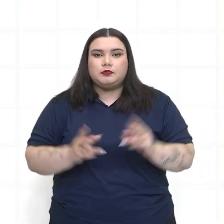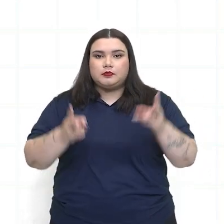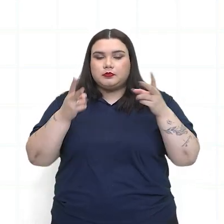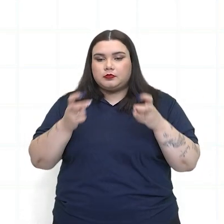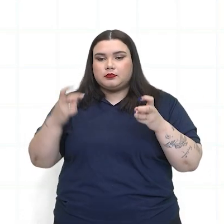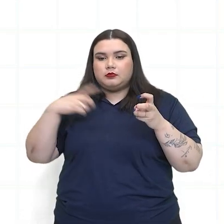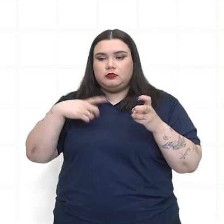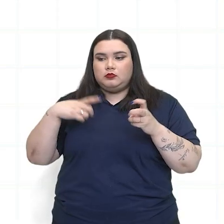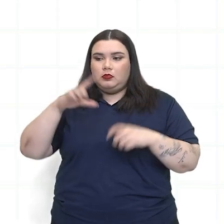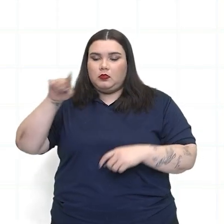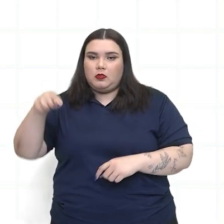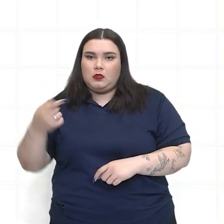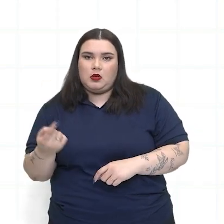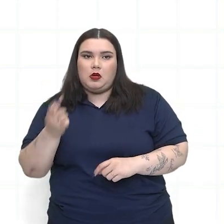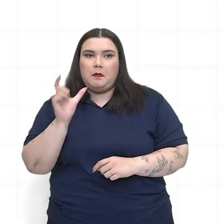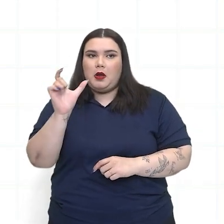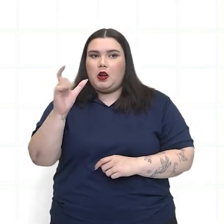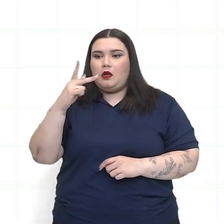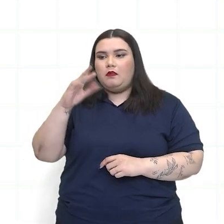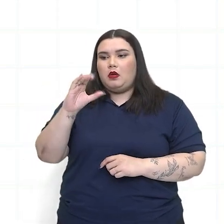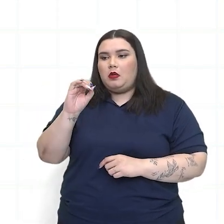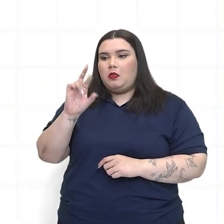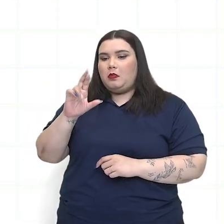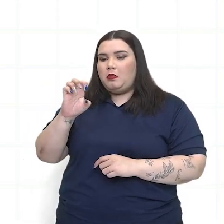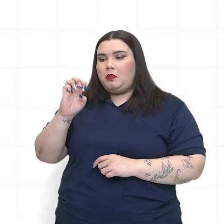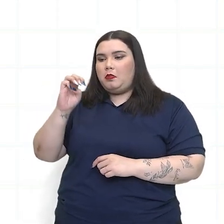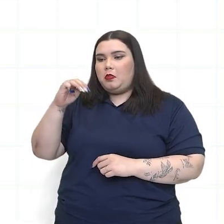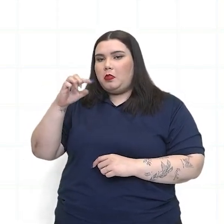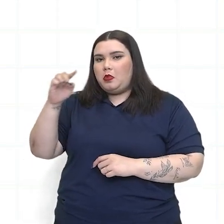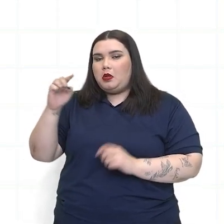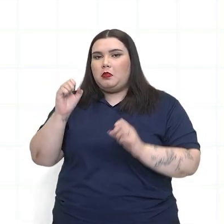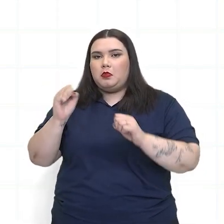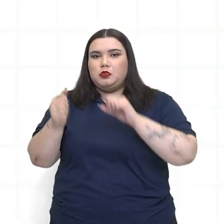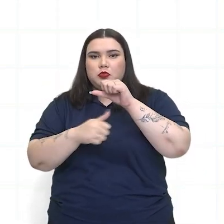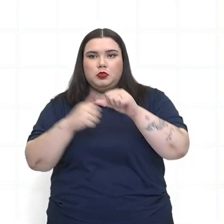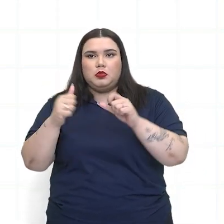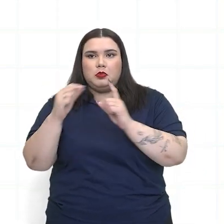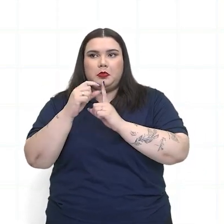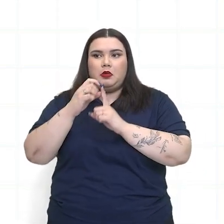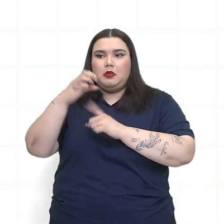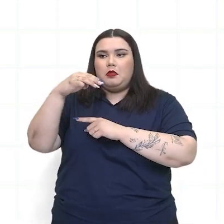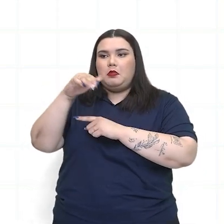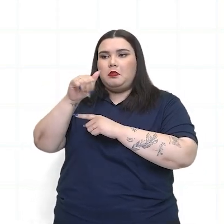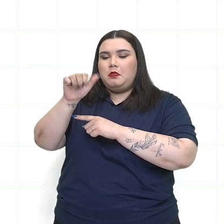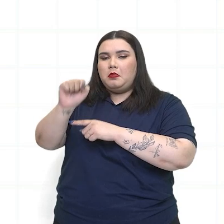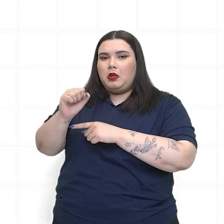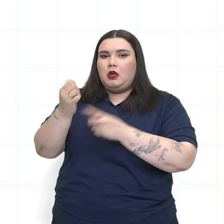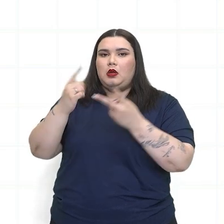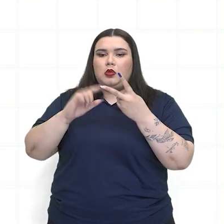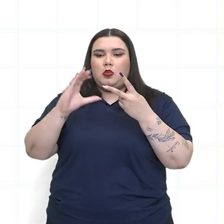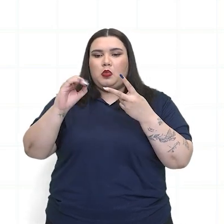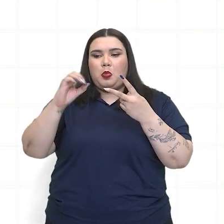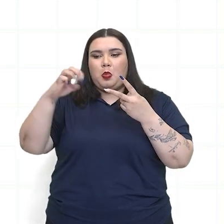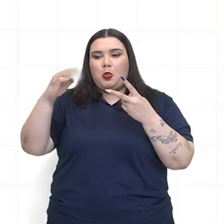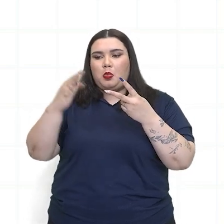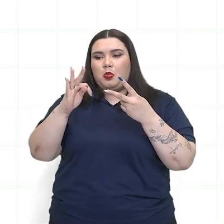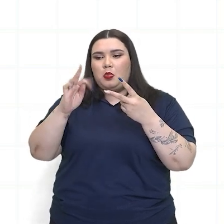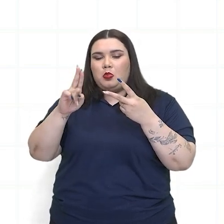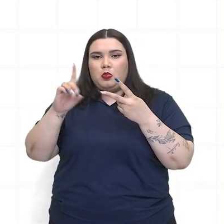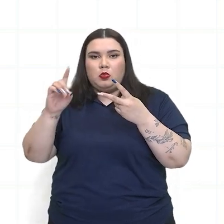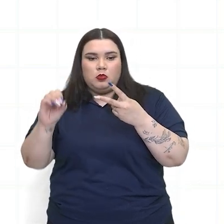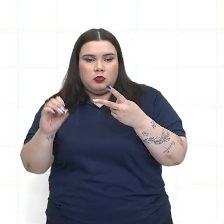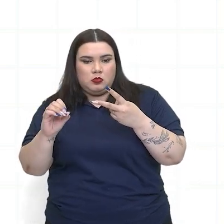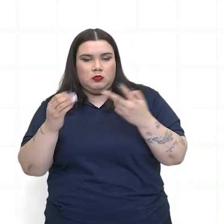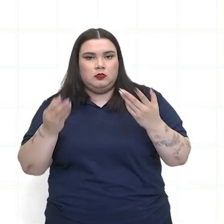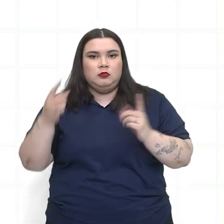aqui eu poderia substituir por mas, contudo, enviou o presente. Aí eu tenho a ideia de contraste, de adversidade,